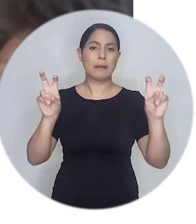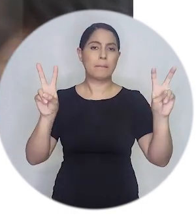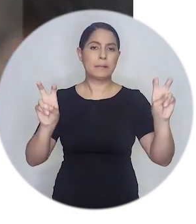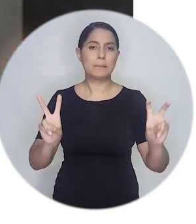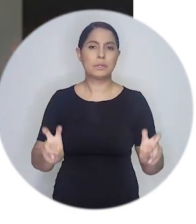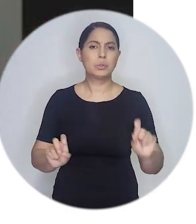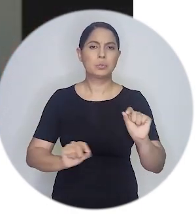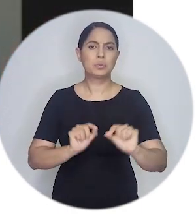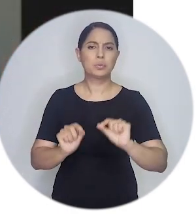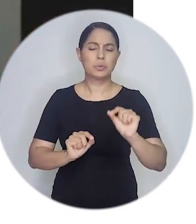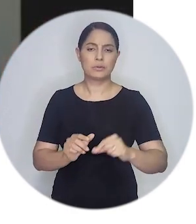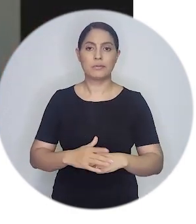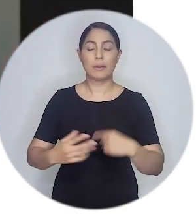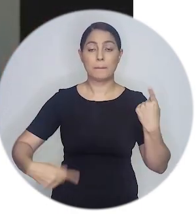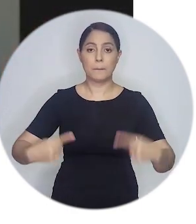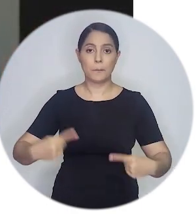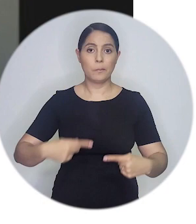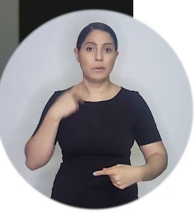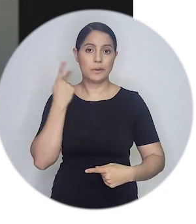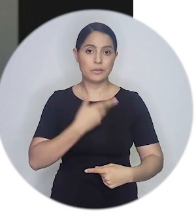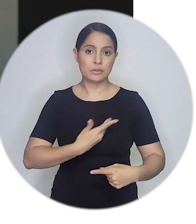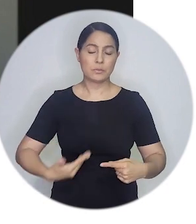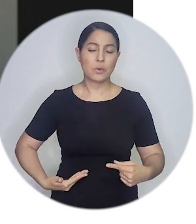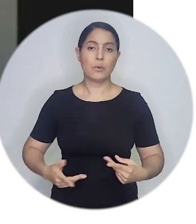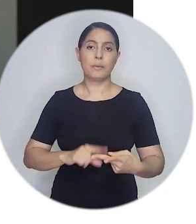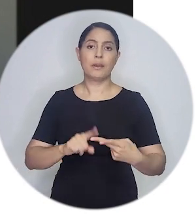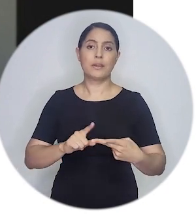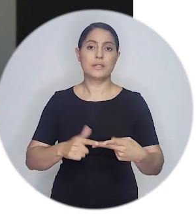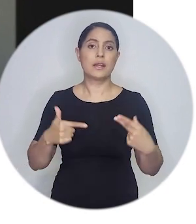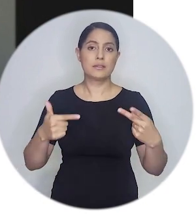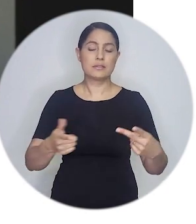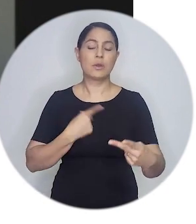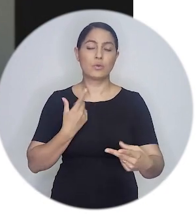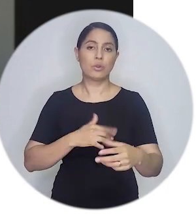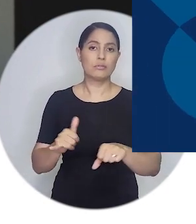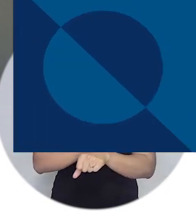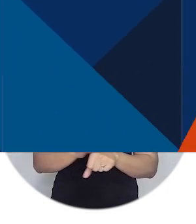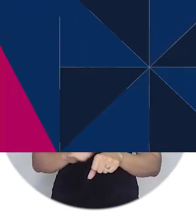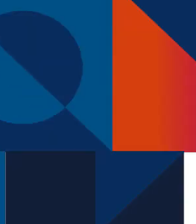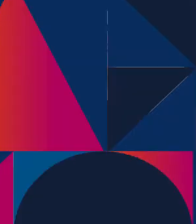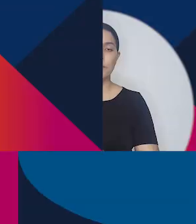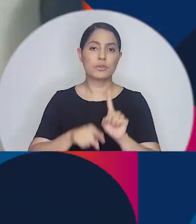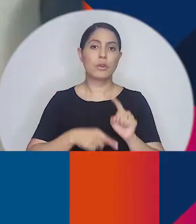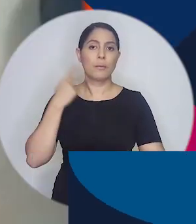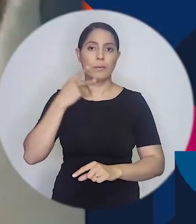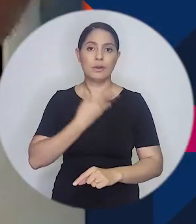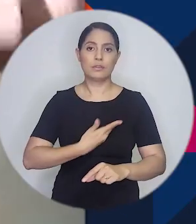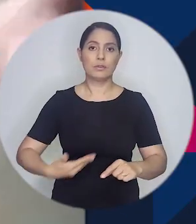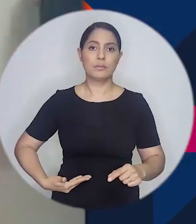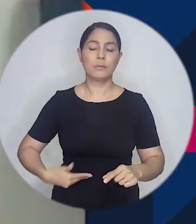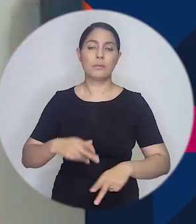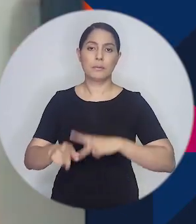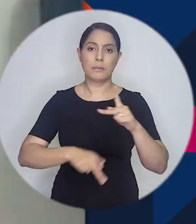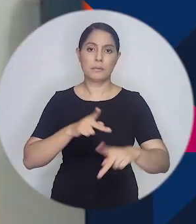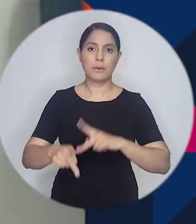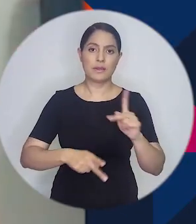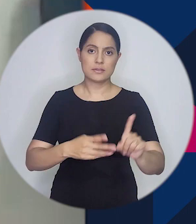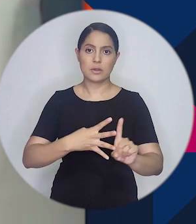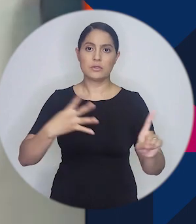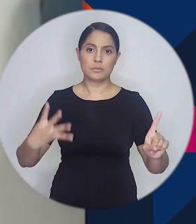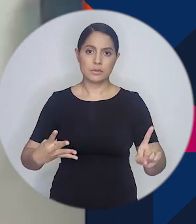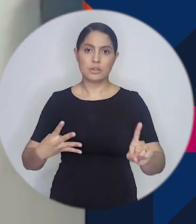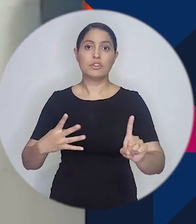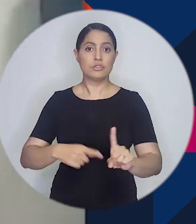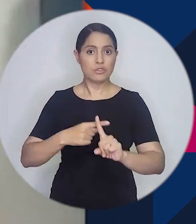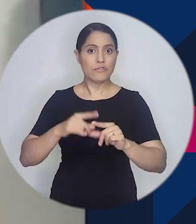momento. Nós estamos debatendo várias questões sobre políticas públicas, atos normativos que podem ser editados para que a gente possa construir políticas